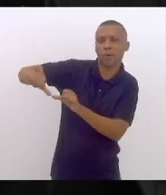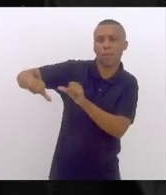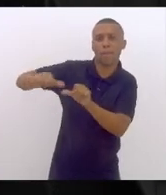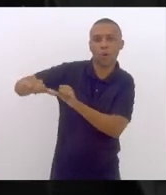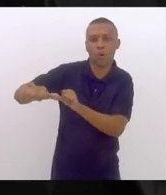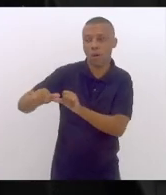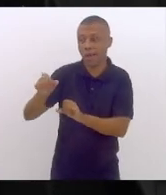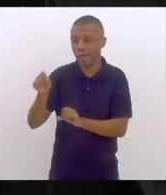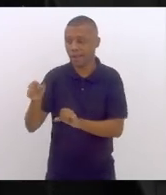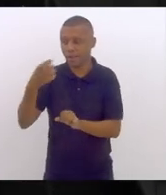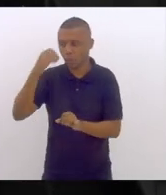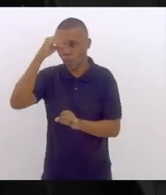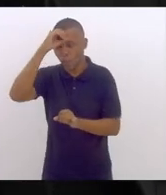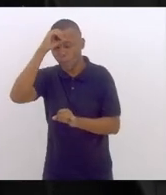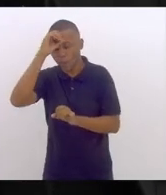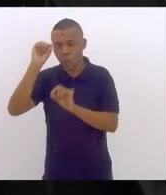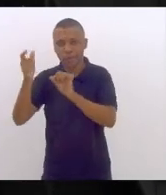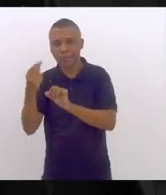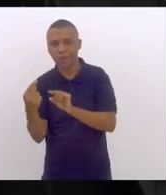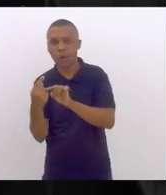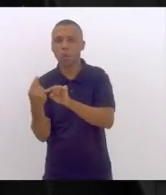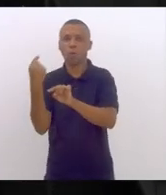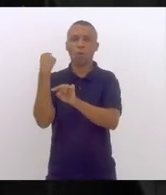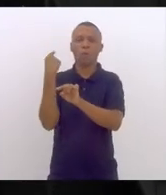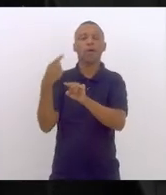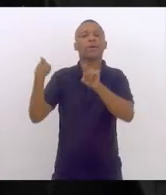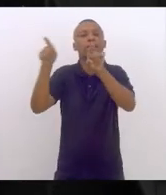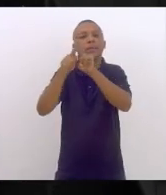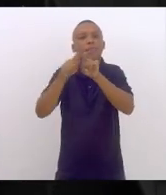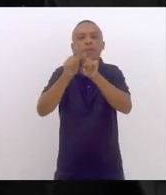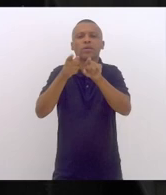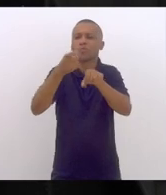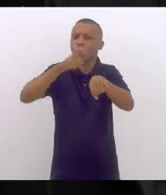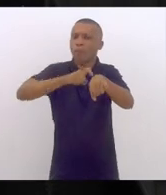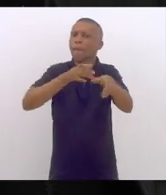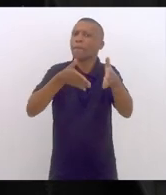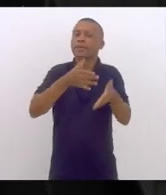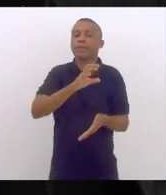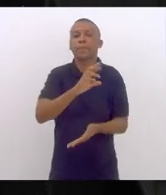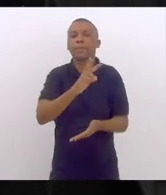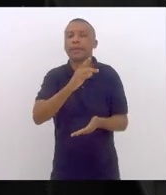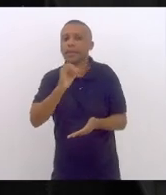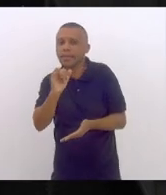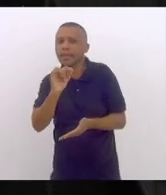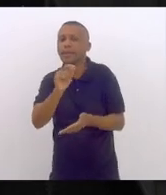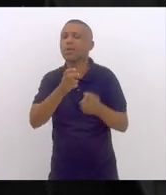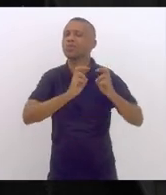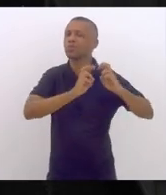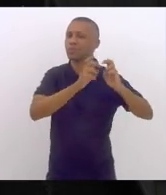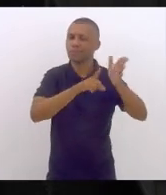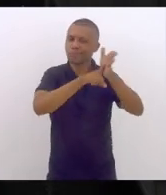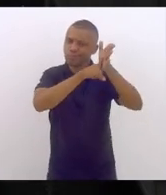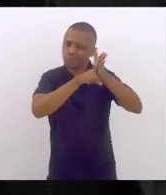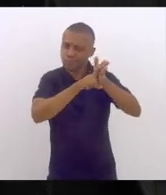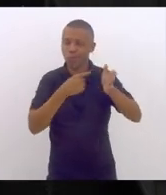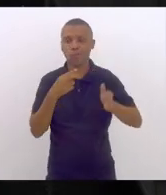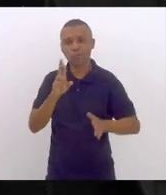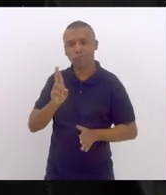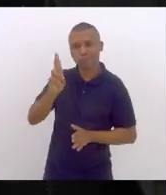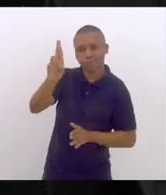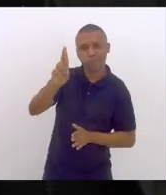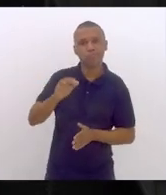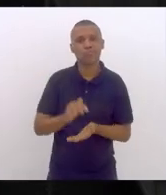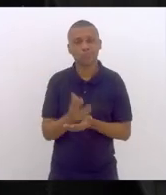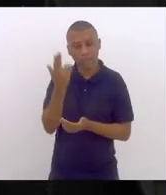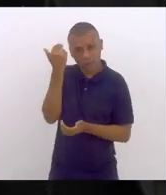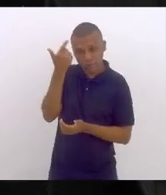fez um sempre diz inclusive na CPI da dos trens presidida pela deputada Lucinha da qual foi o relator ele é o maior membro